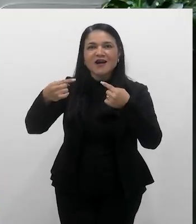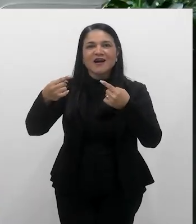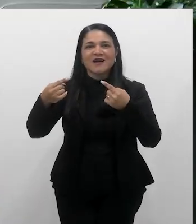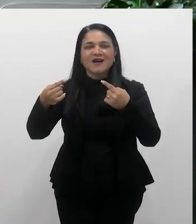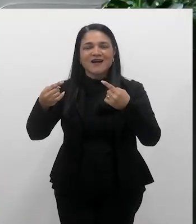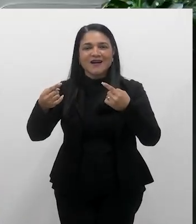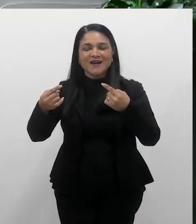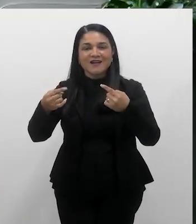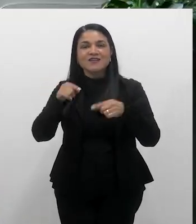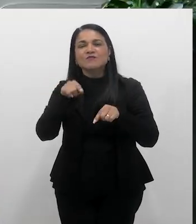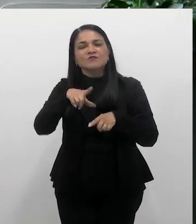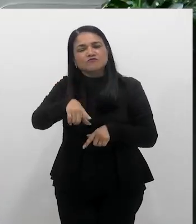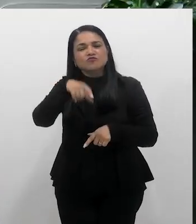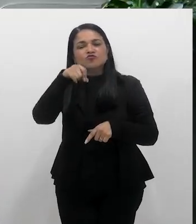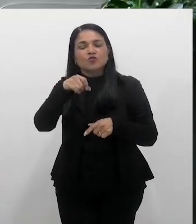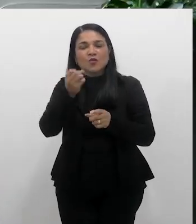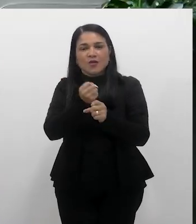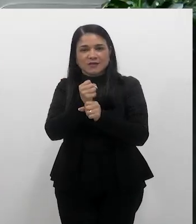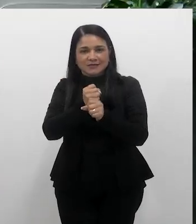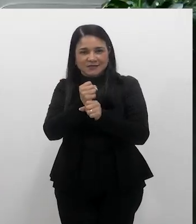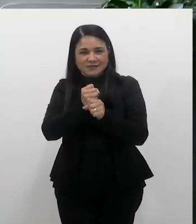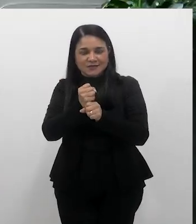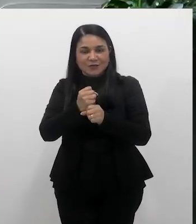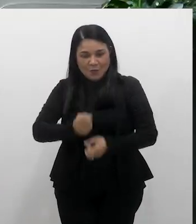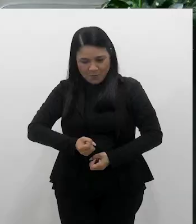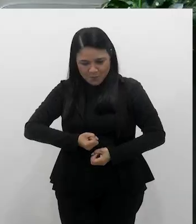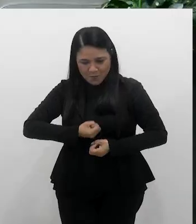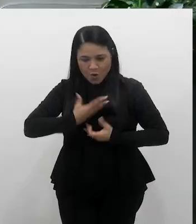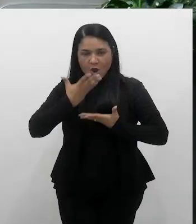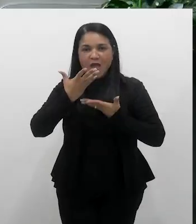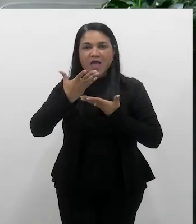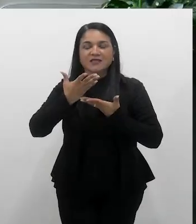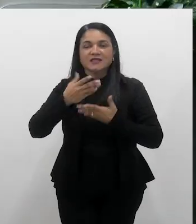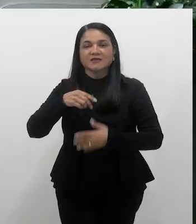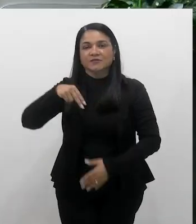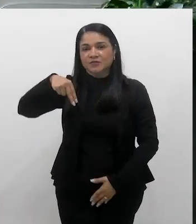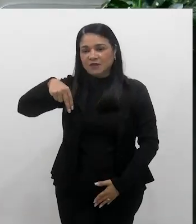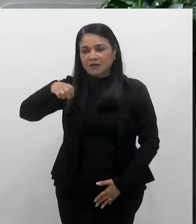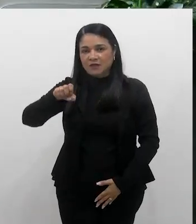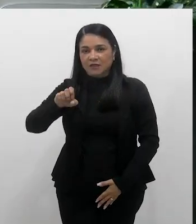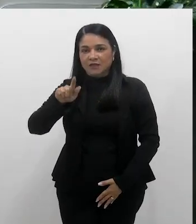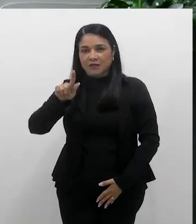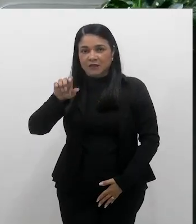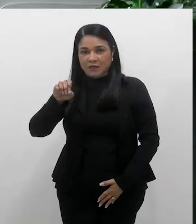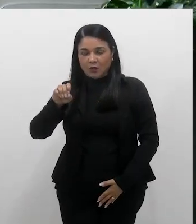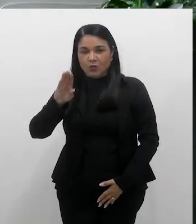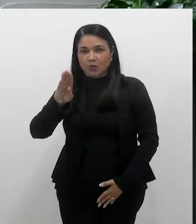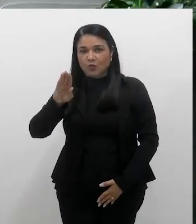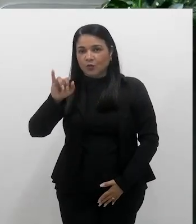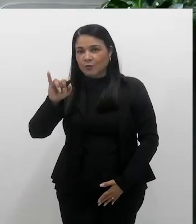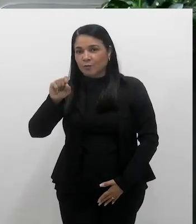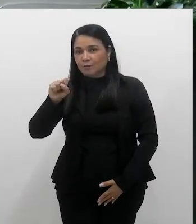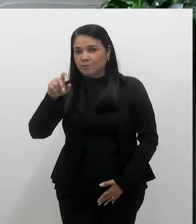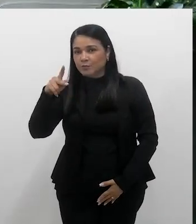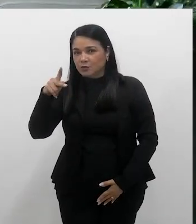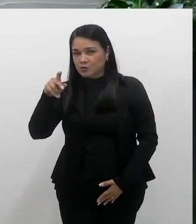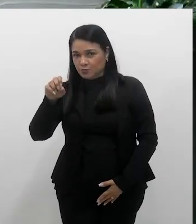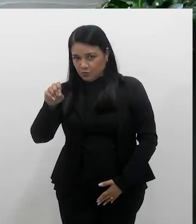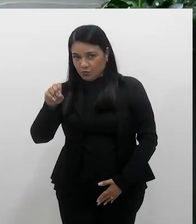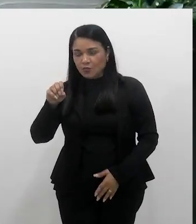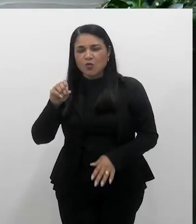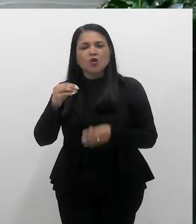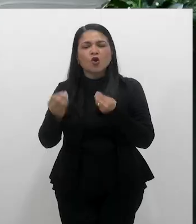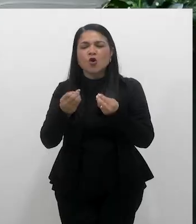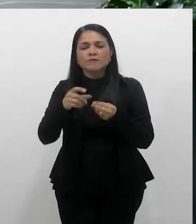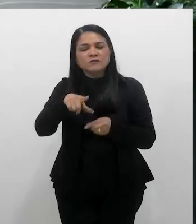provocações, né? E por que vocês escolheram esse ano o poeta Nego Bispo, né? Que ele é mais conhecido como Nego